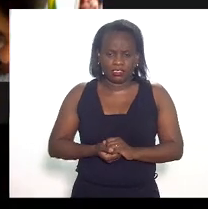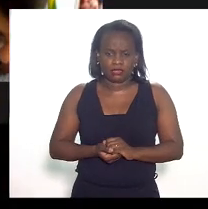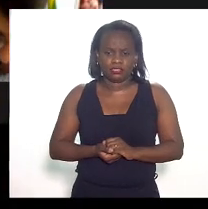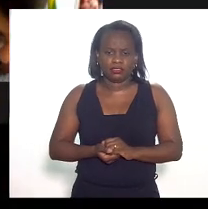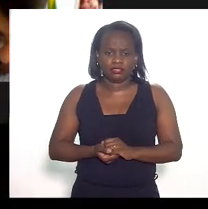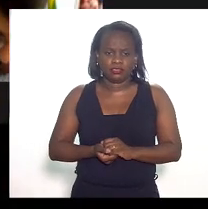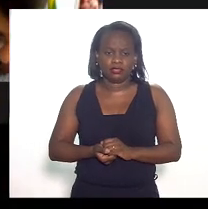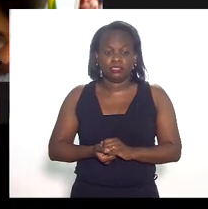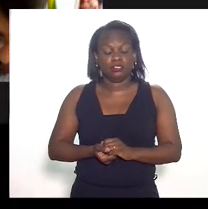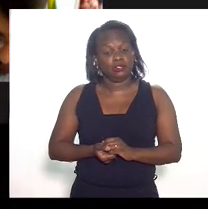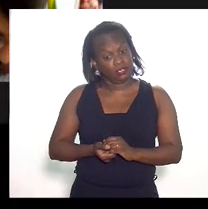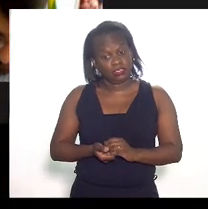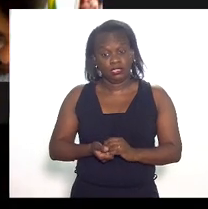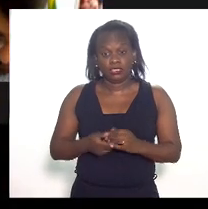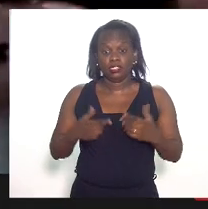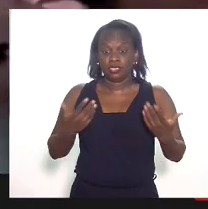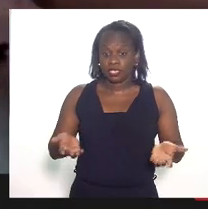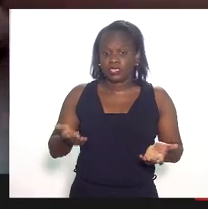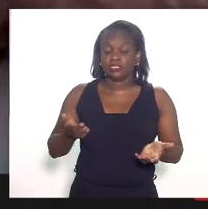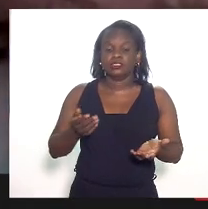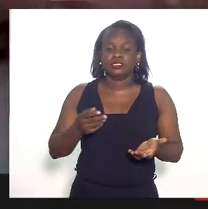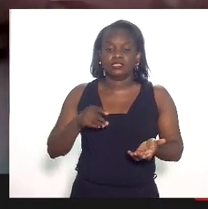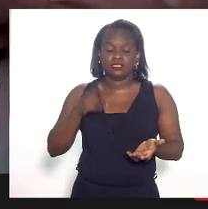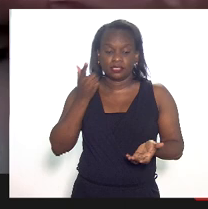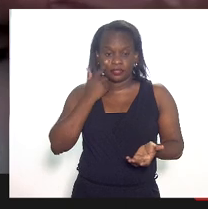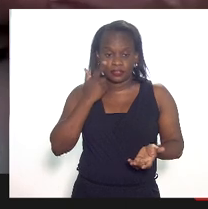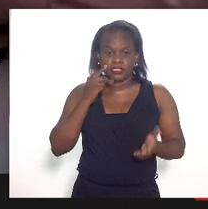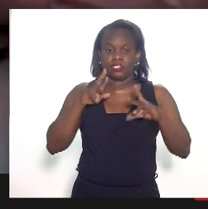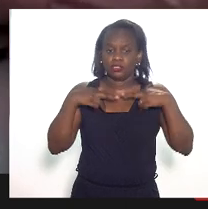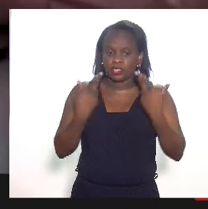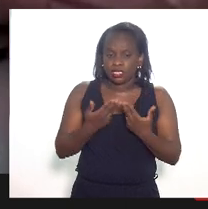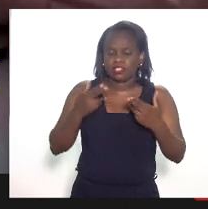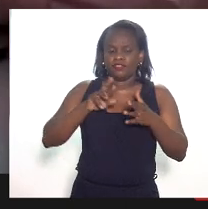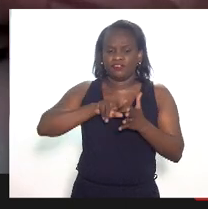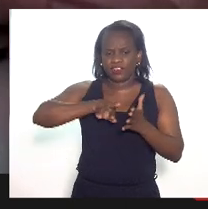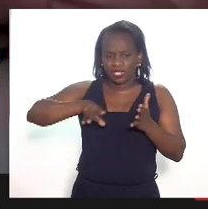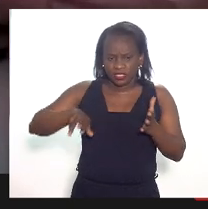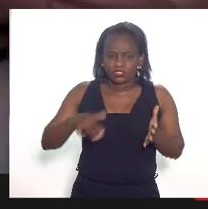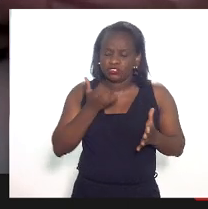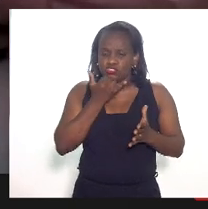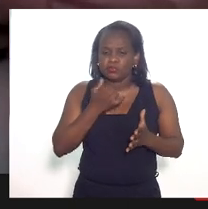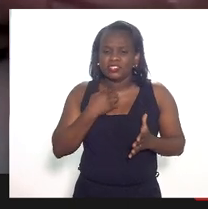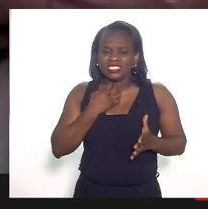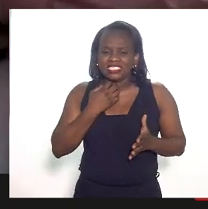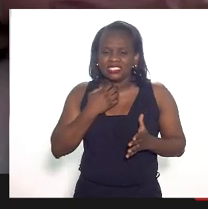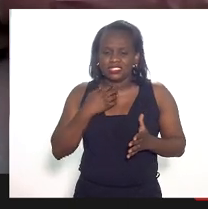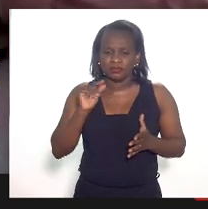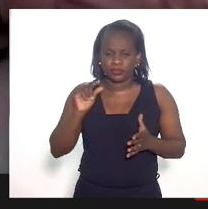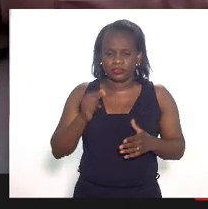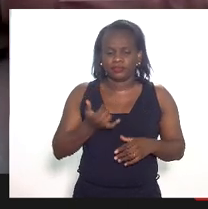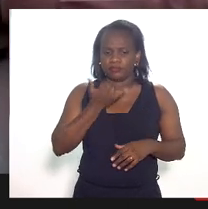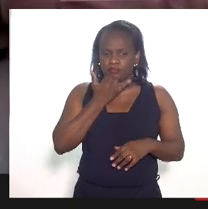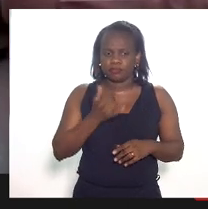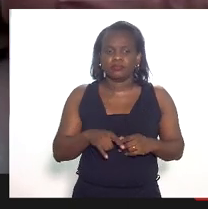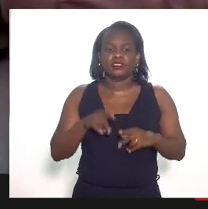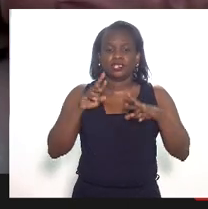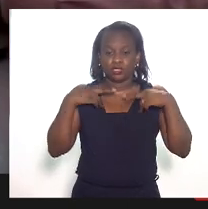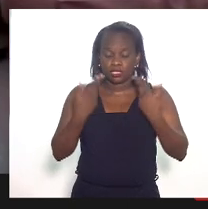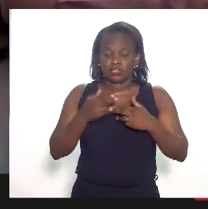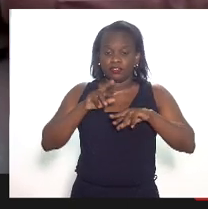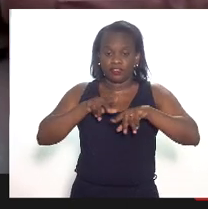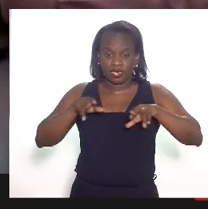Bom, essa pauta, nós tivemos várias reuniões, desculpa, doutor, um pouco rouco, tivemos várias